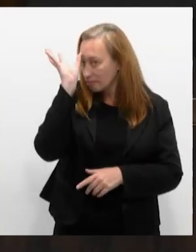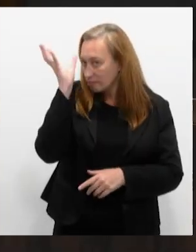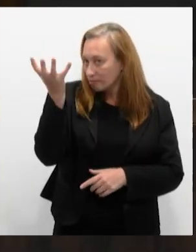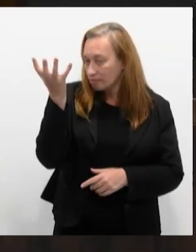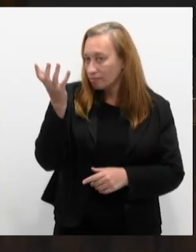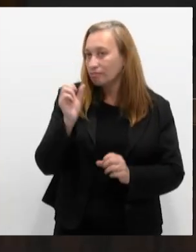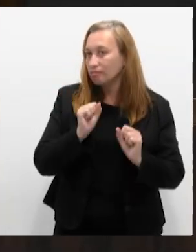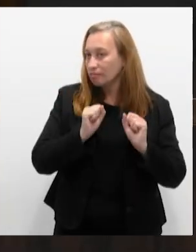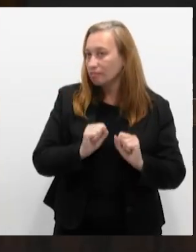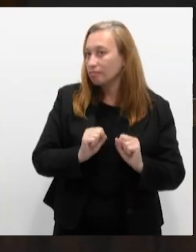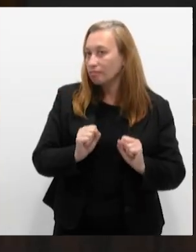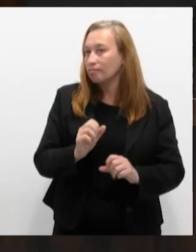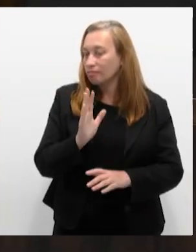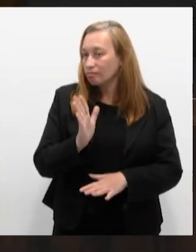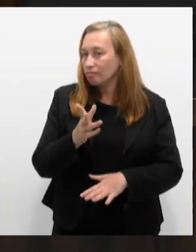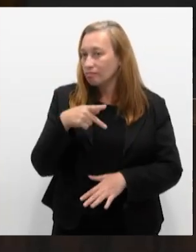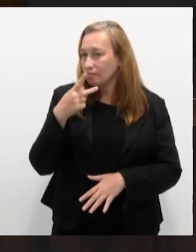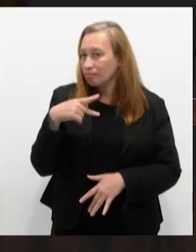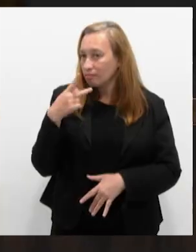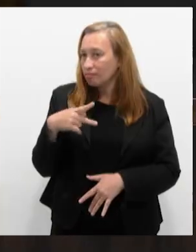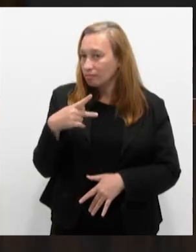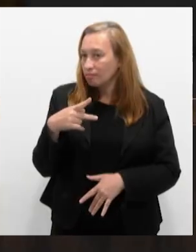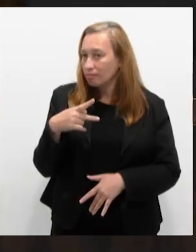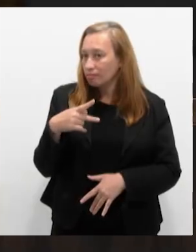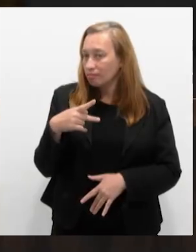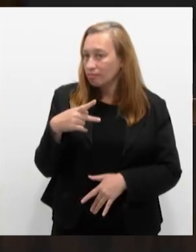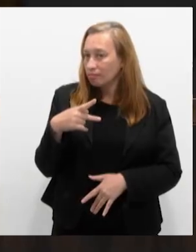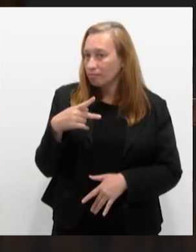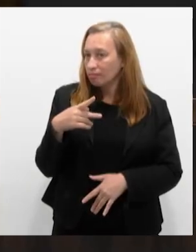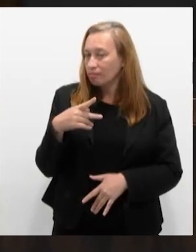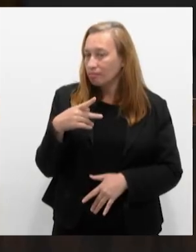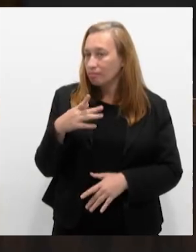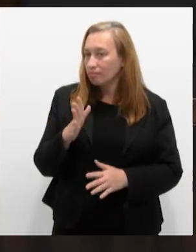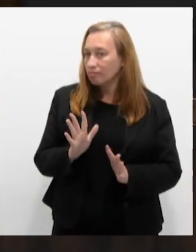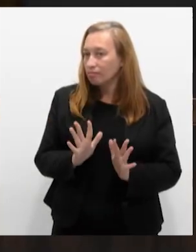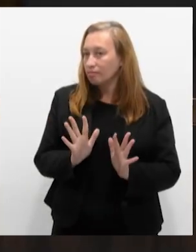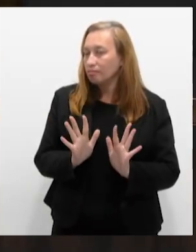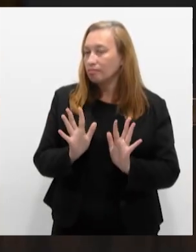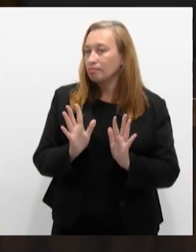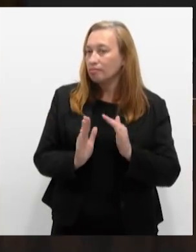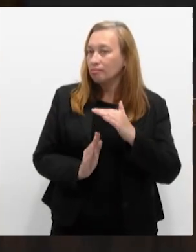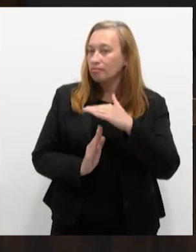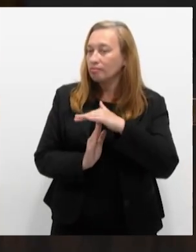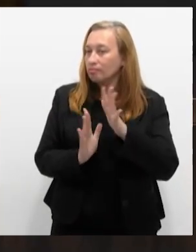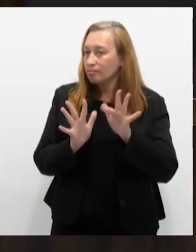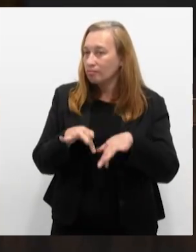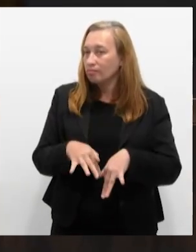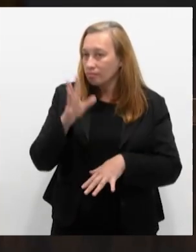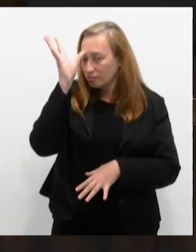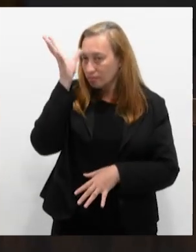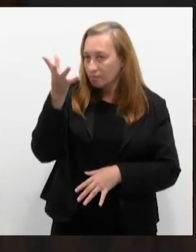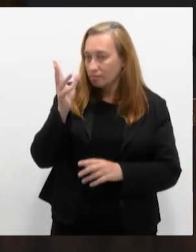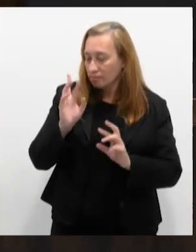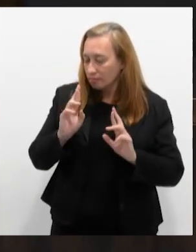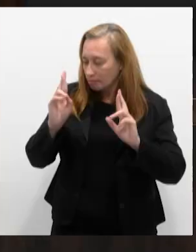e posso já adiantar que está no limite final de resolver a questão. Pode ter certeza que vai dar certo, se Deus